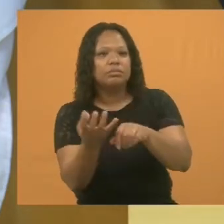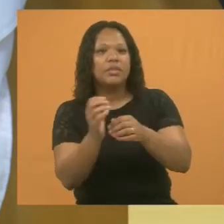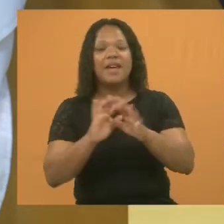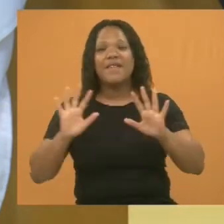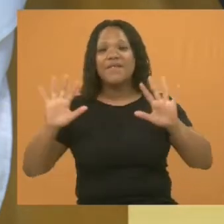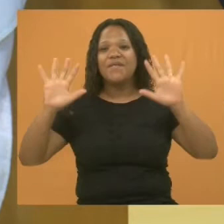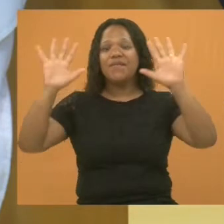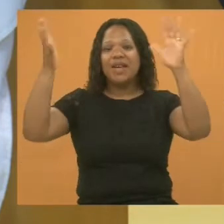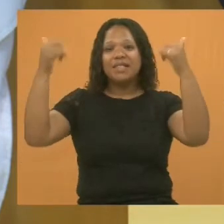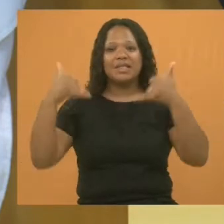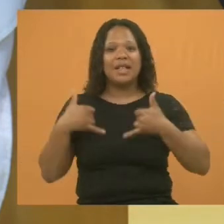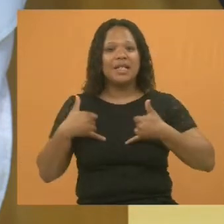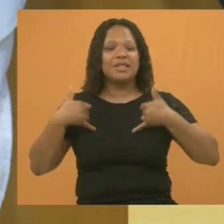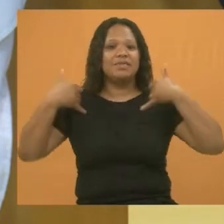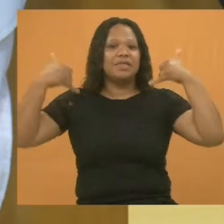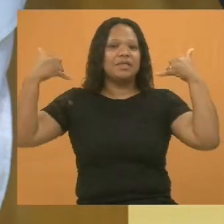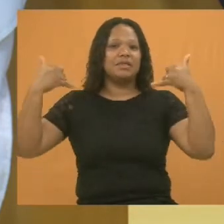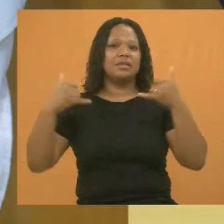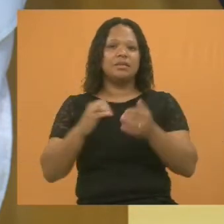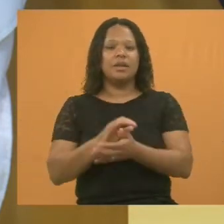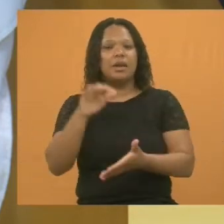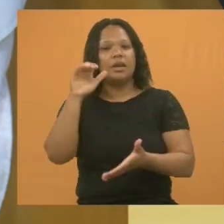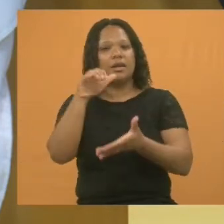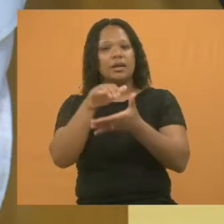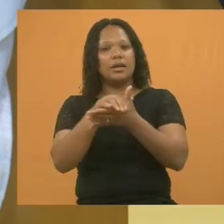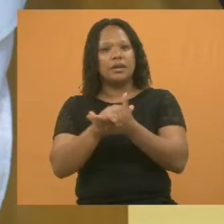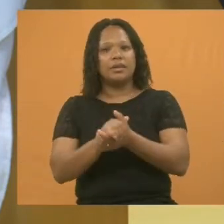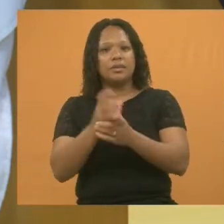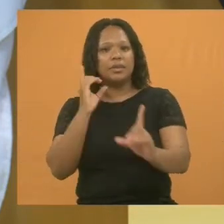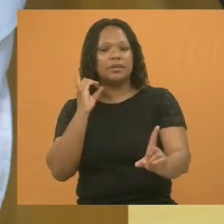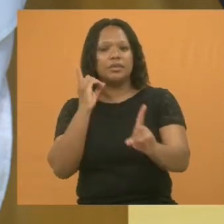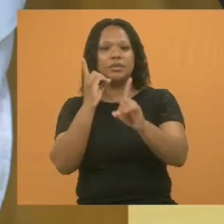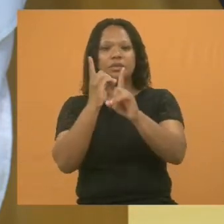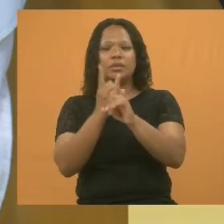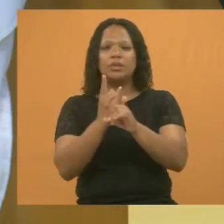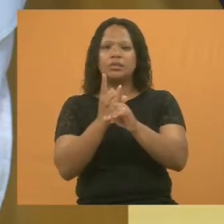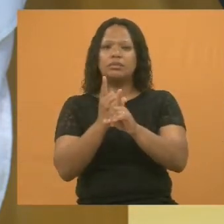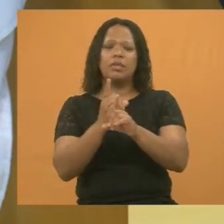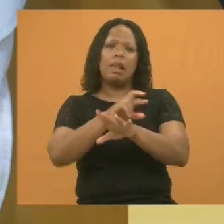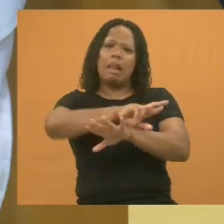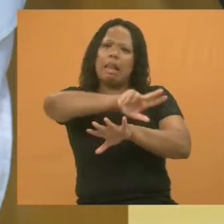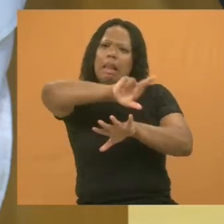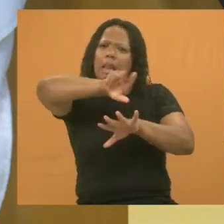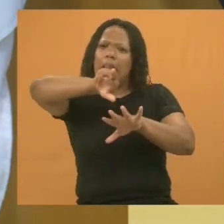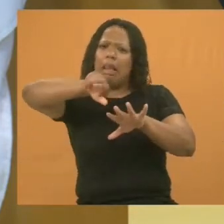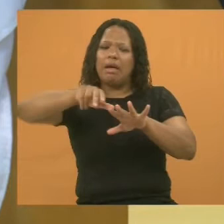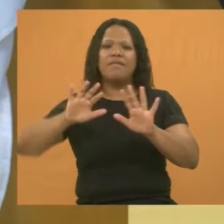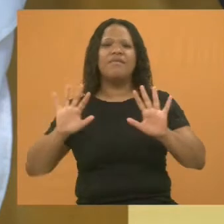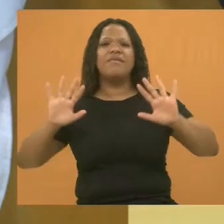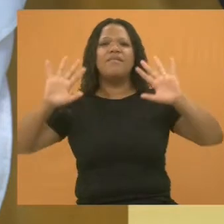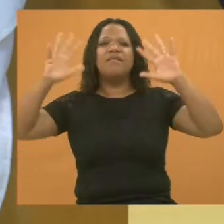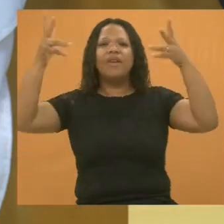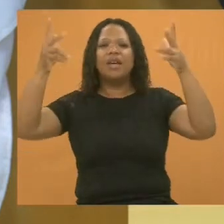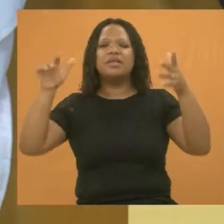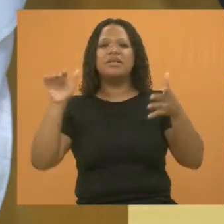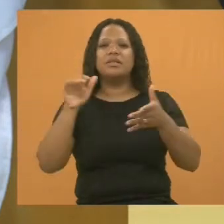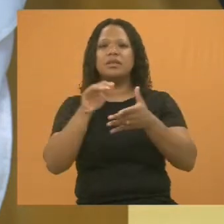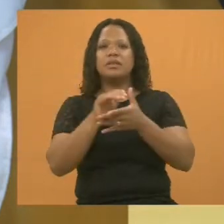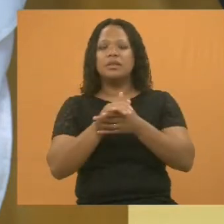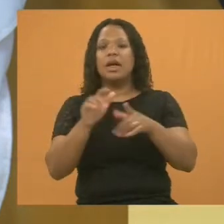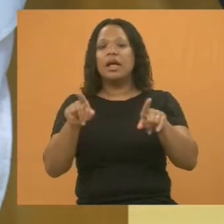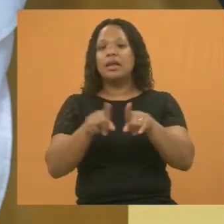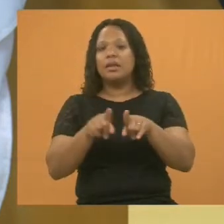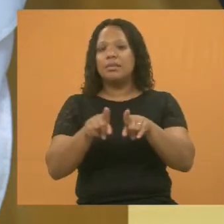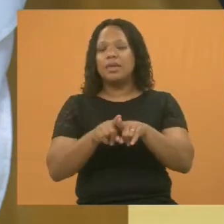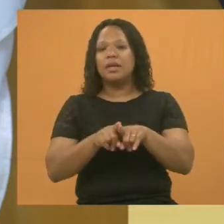pessoais, aniversários, casamentos, encontros, enfim, é comemoração cívica com